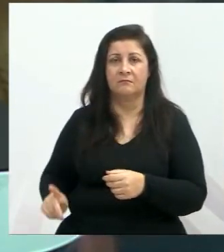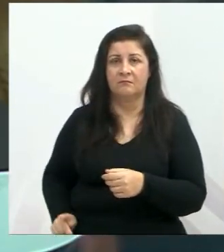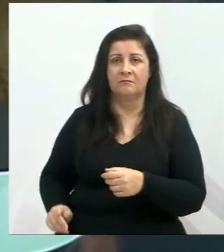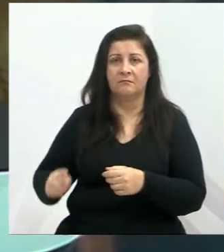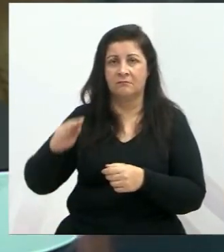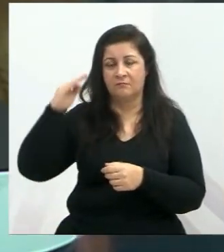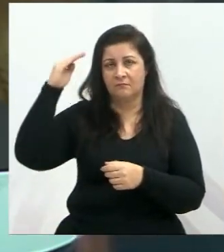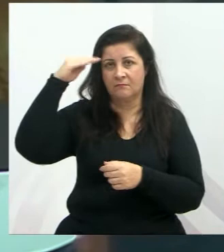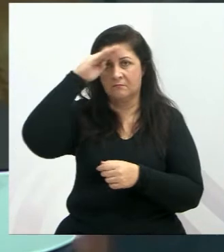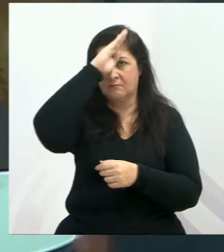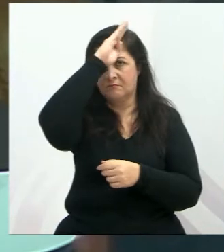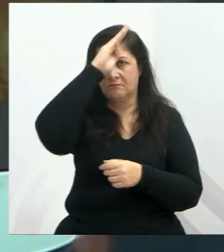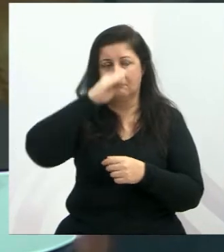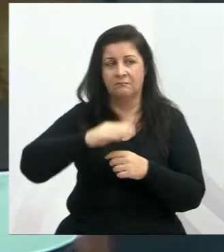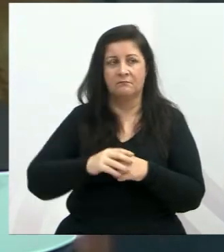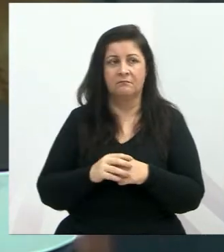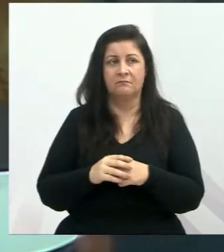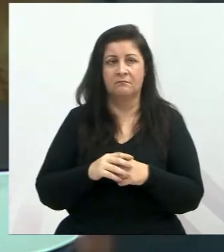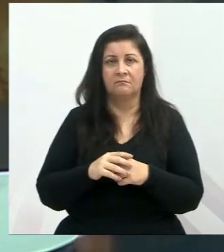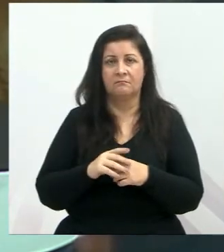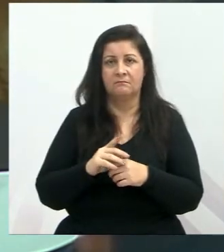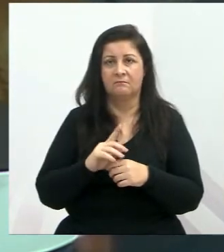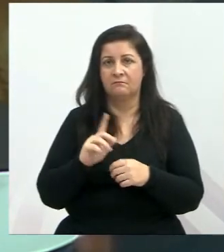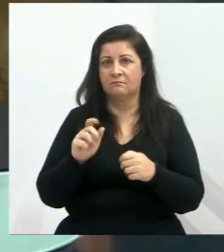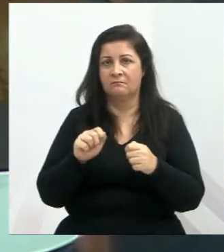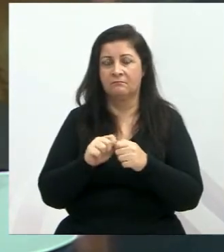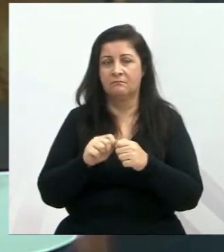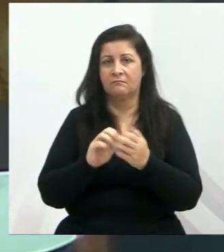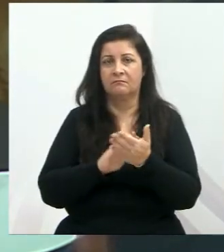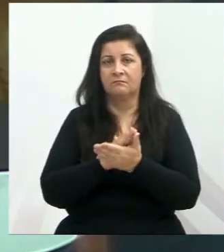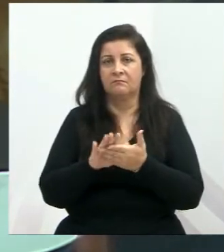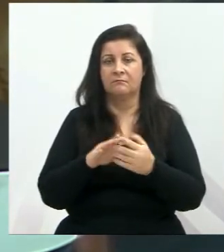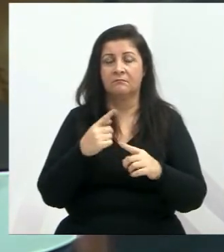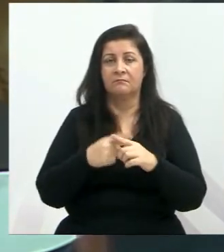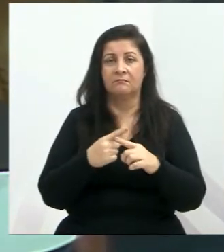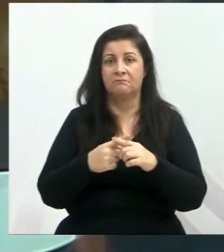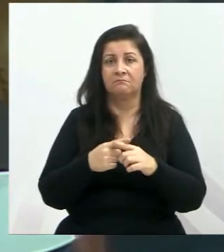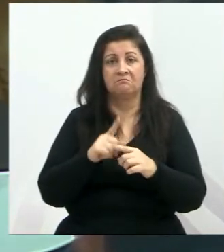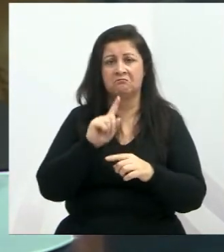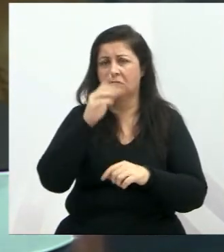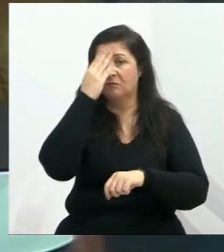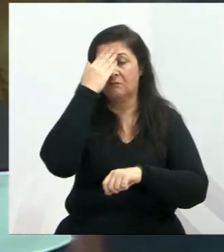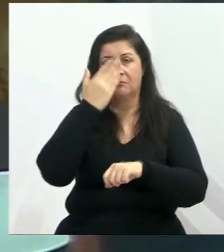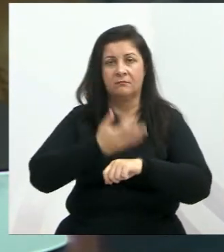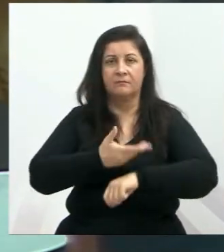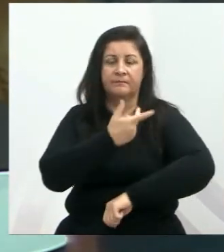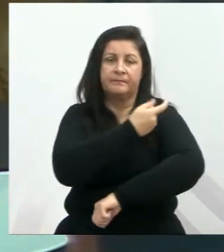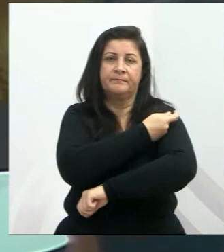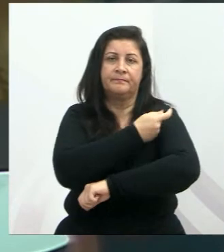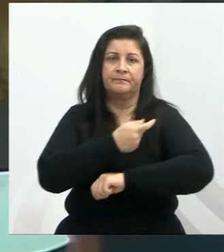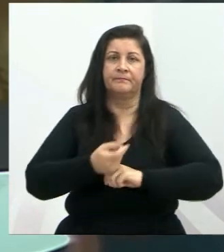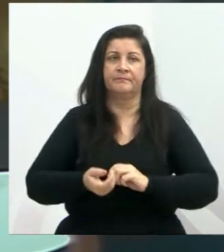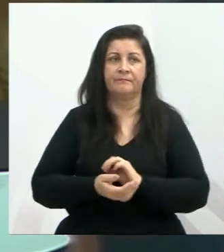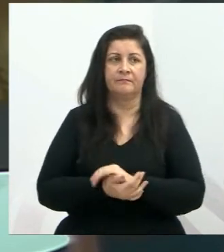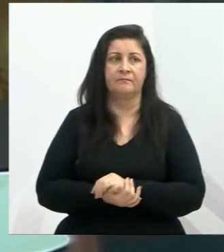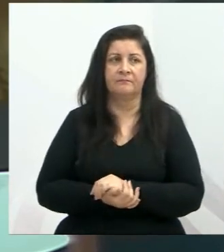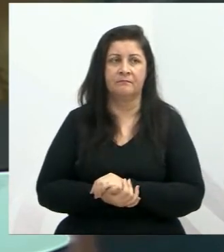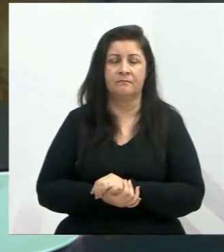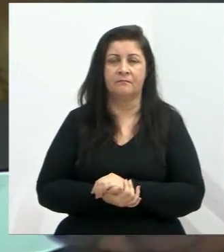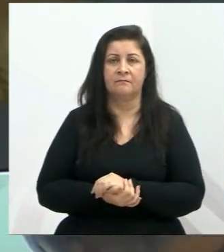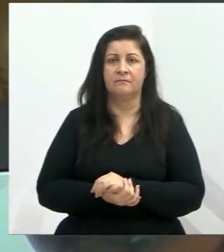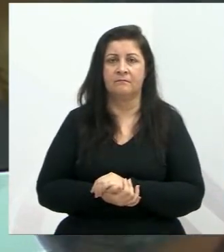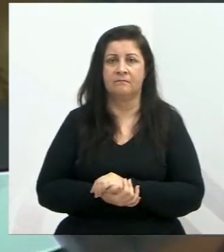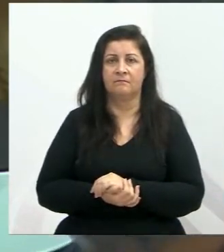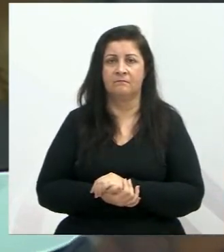se atentaria, né? Porque ele não acredita na vacina, ele não acredita que a gente precisa imunizar as pessoas para vencer essa triste